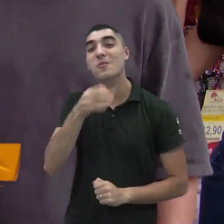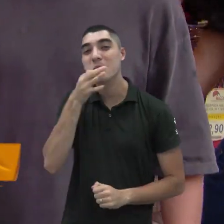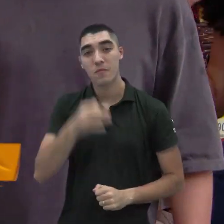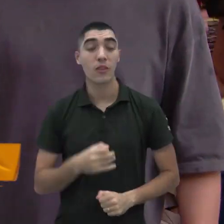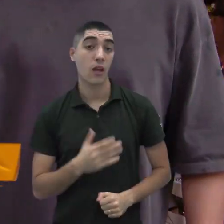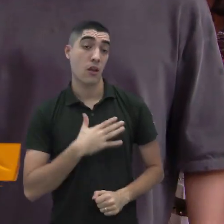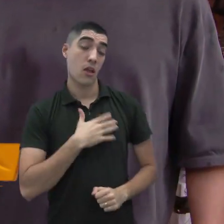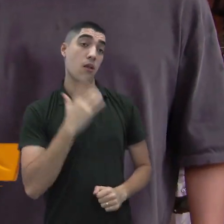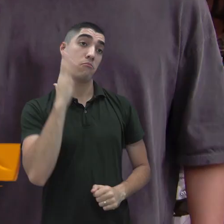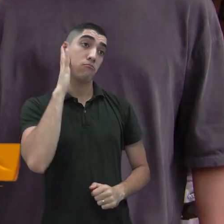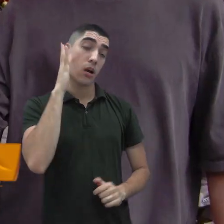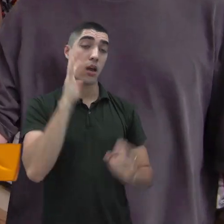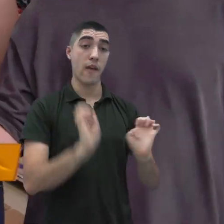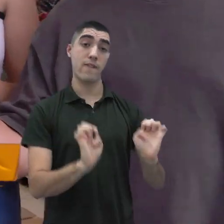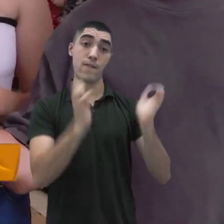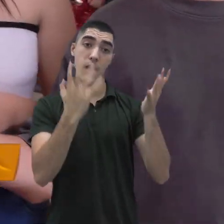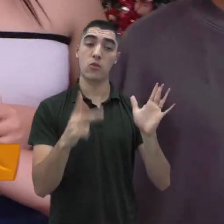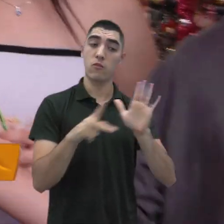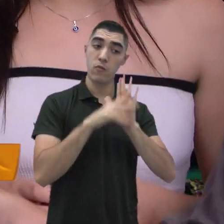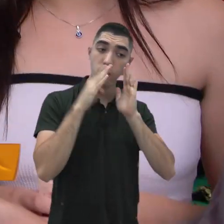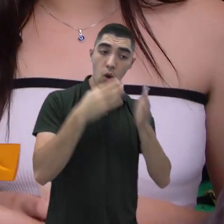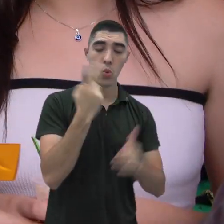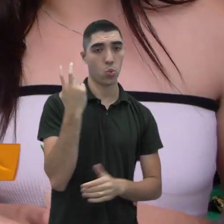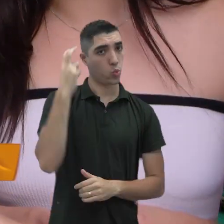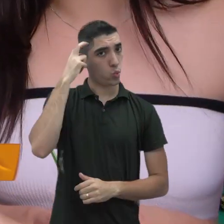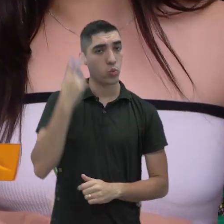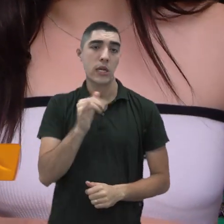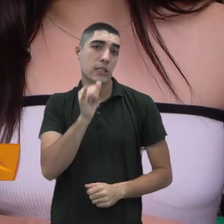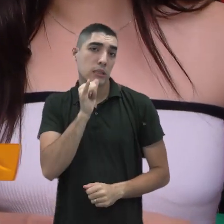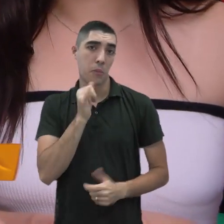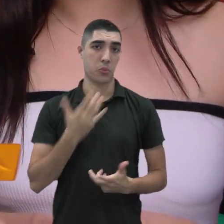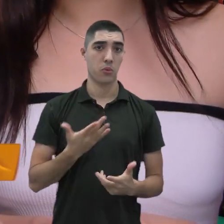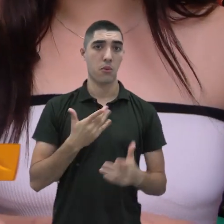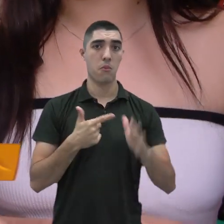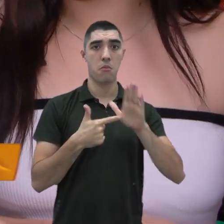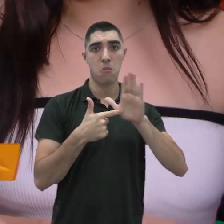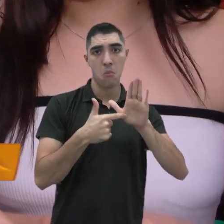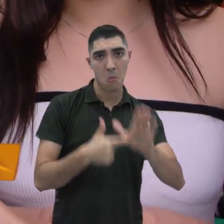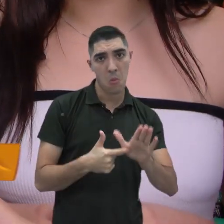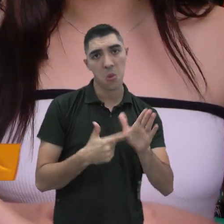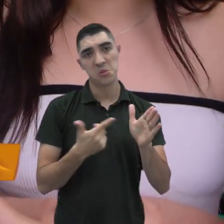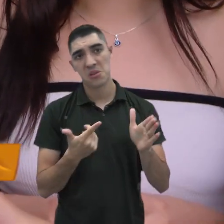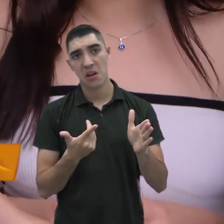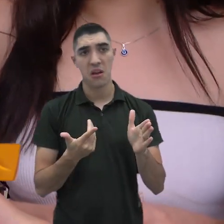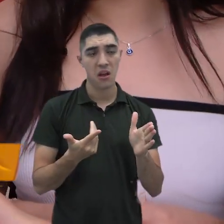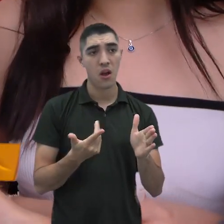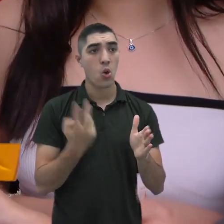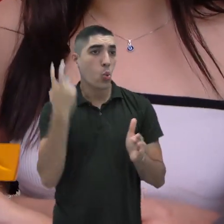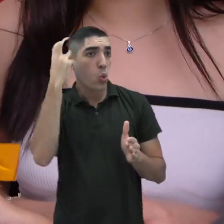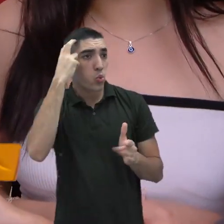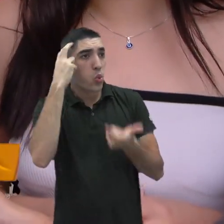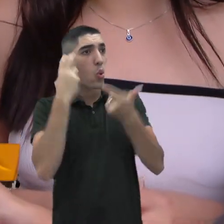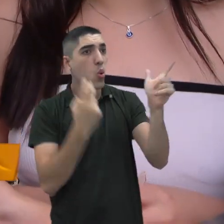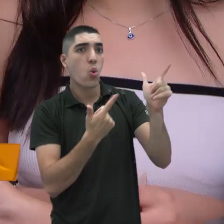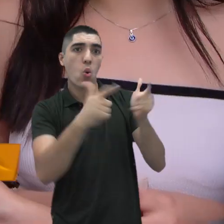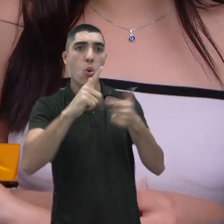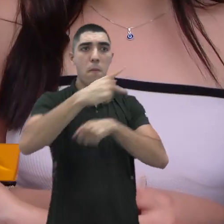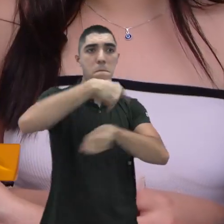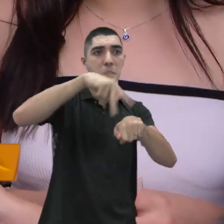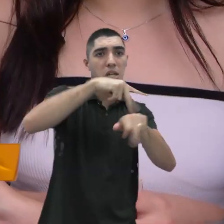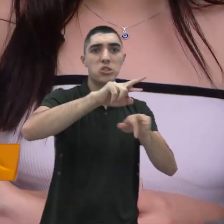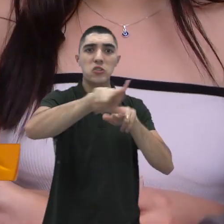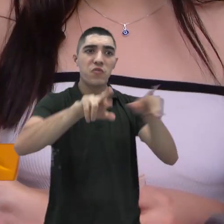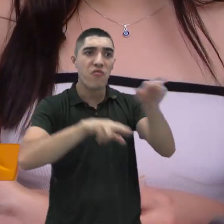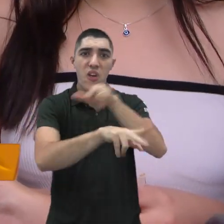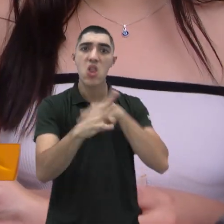próximo? Eu acho que centros culturais, para mostrar cada vez mais umas culturas diferentes,